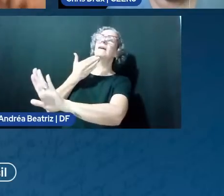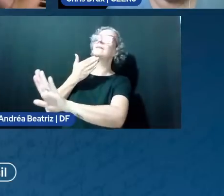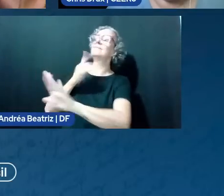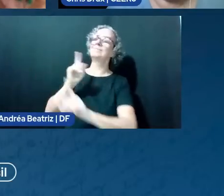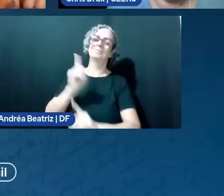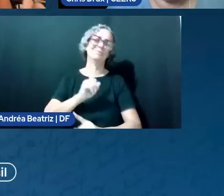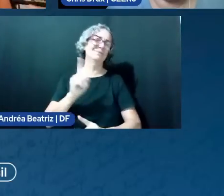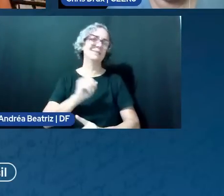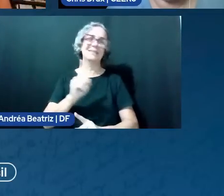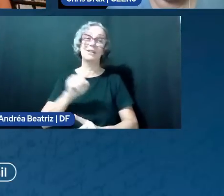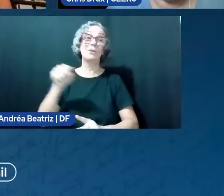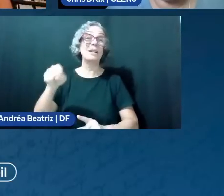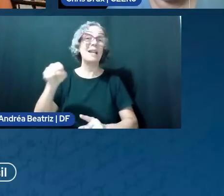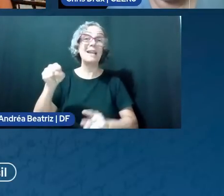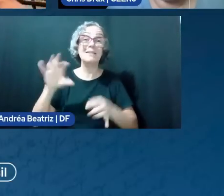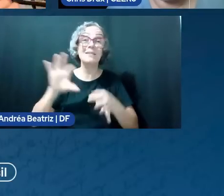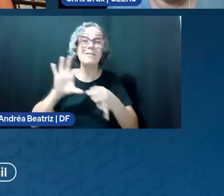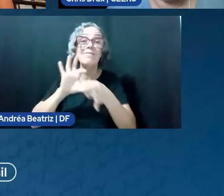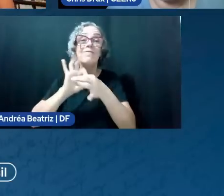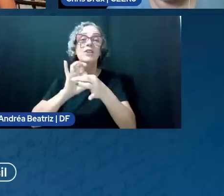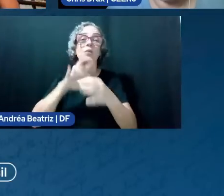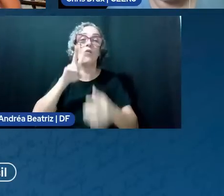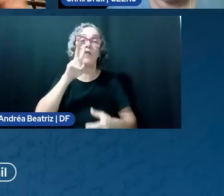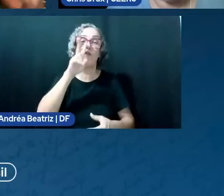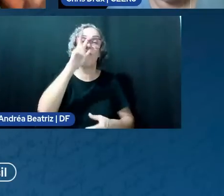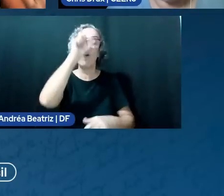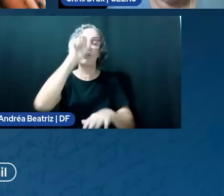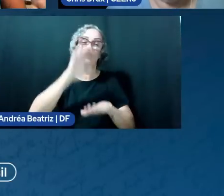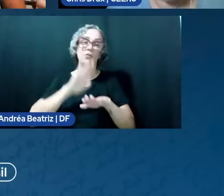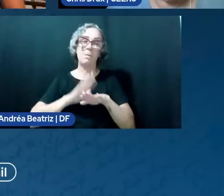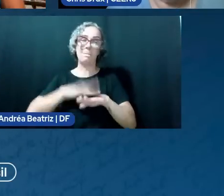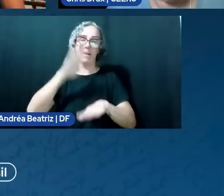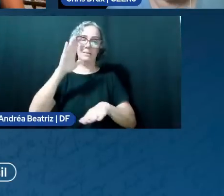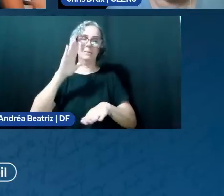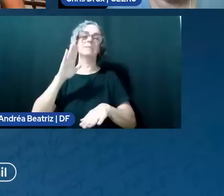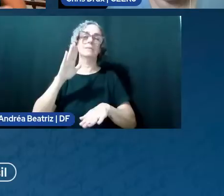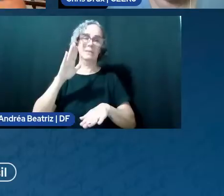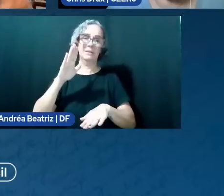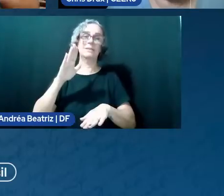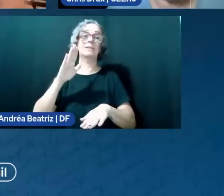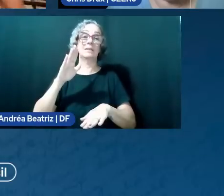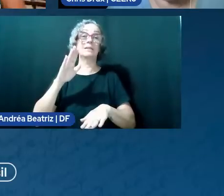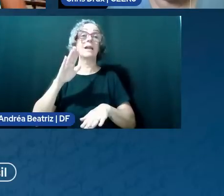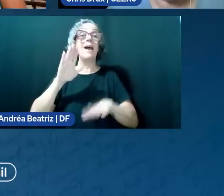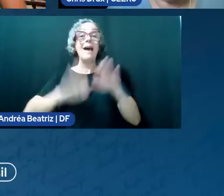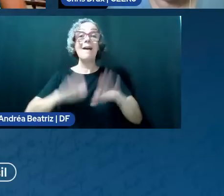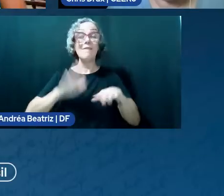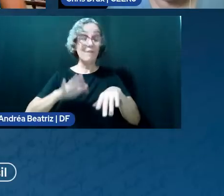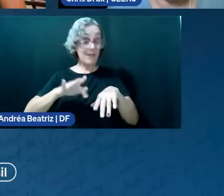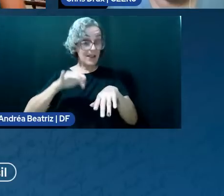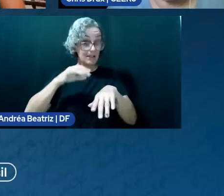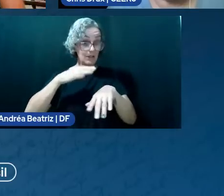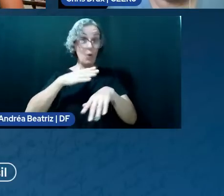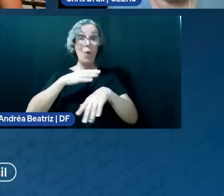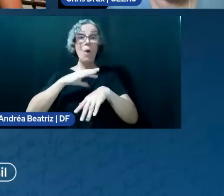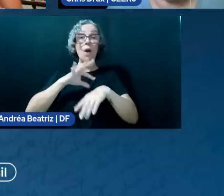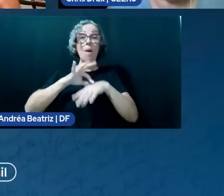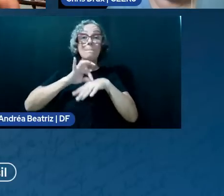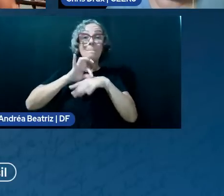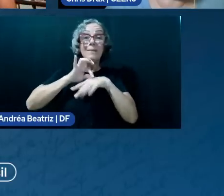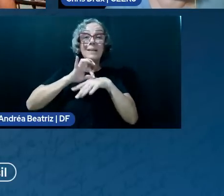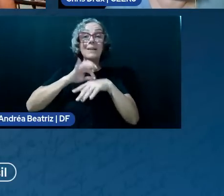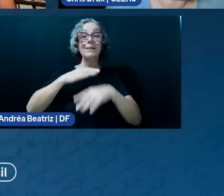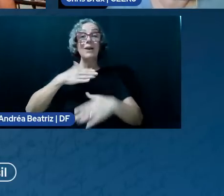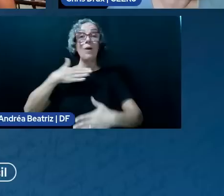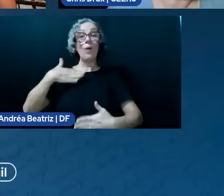mais, porque muitas das vezes a matéria nos impossibilita de realizar o bem que desejamos, porque